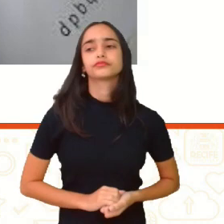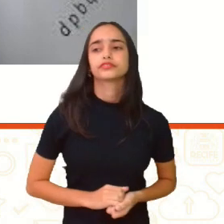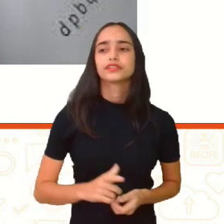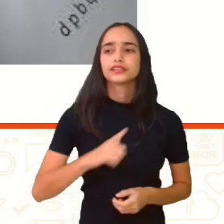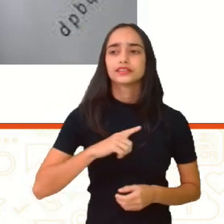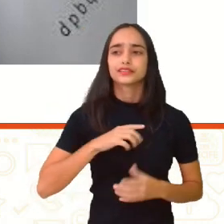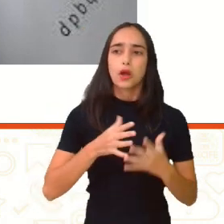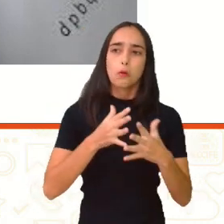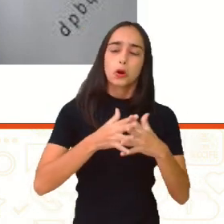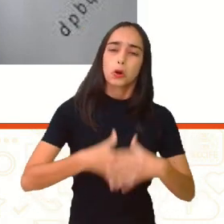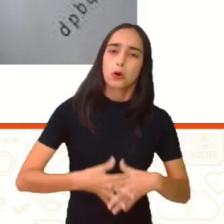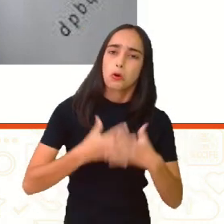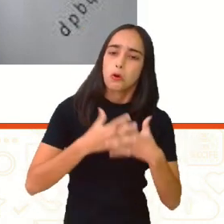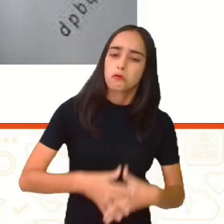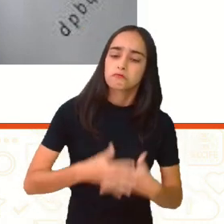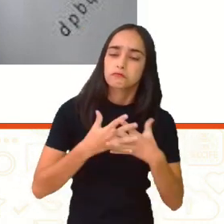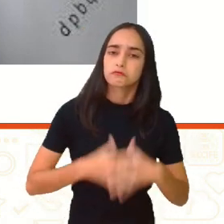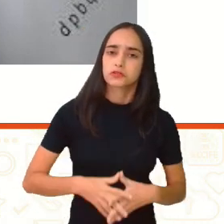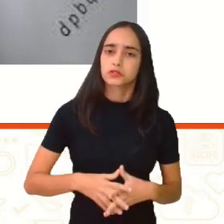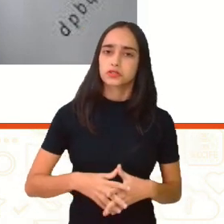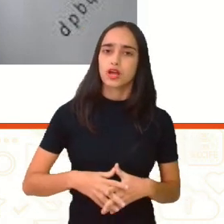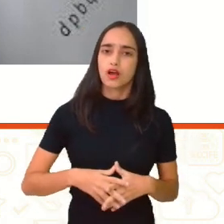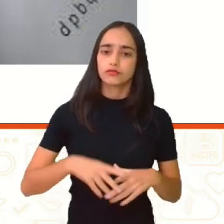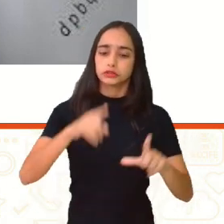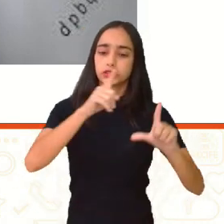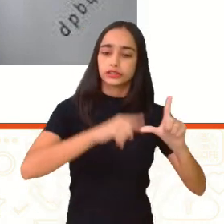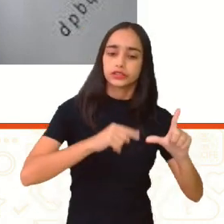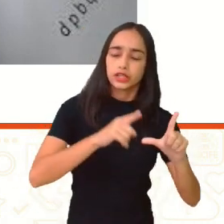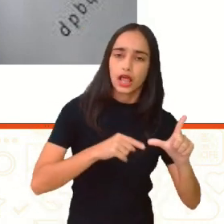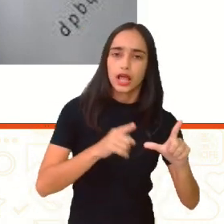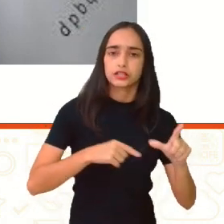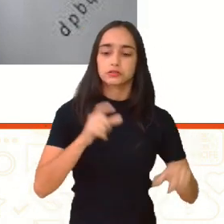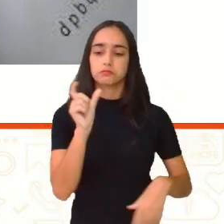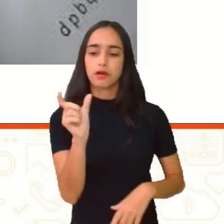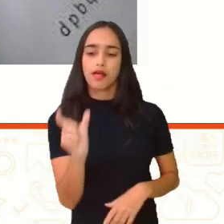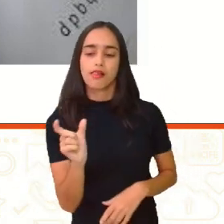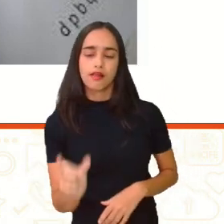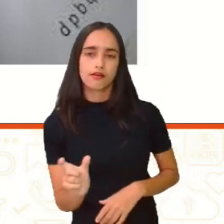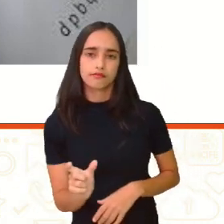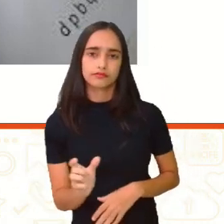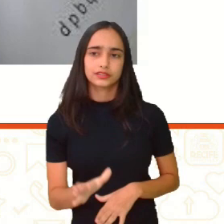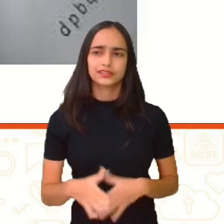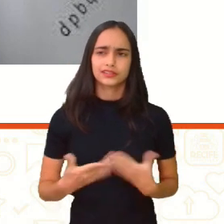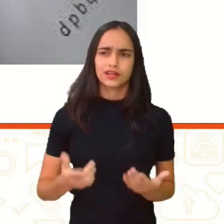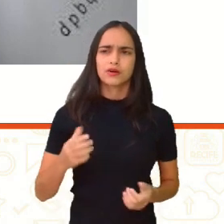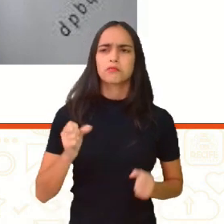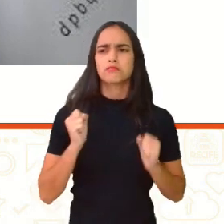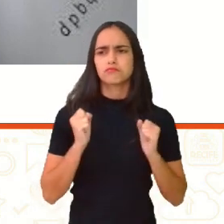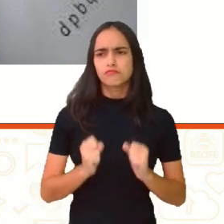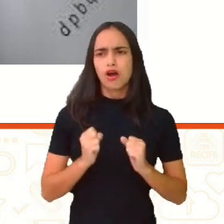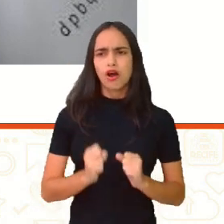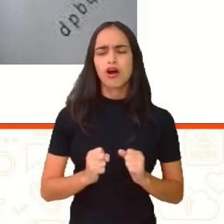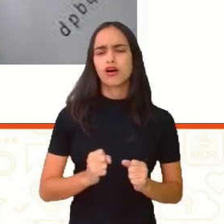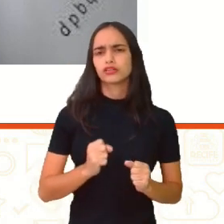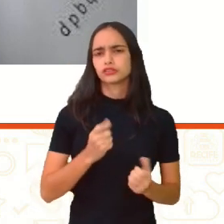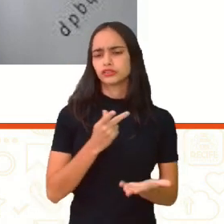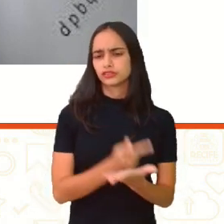entre letras e palavras, né? As letras e as palavras parecidas. Então, há uma possibilidade, há uma